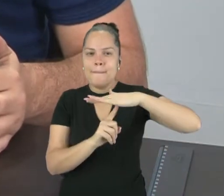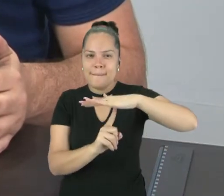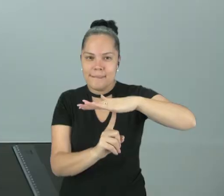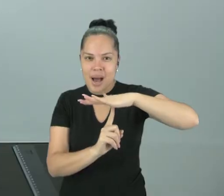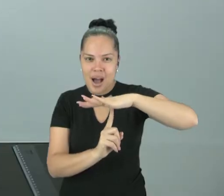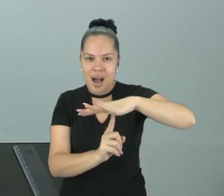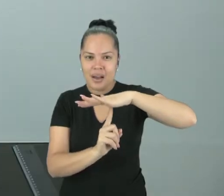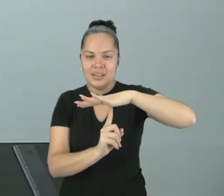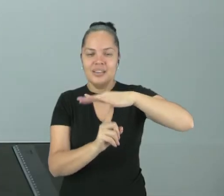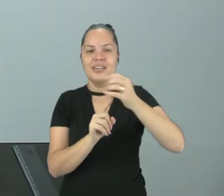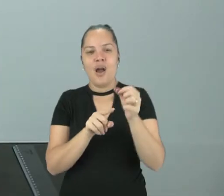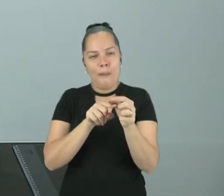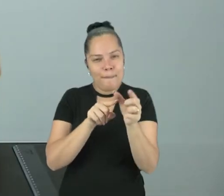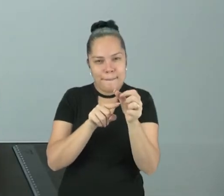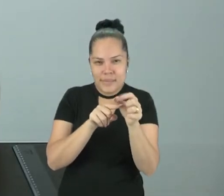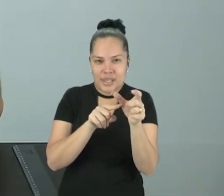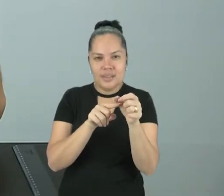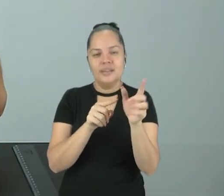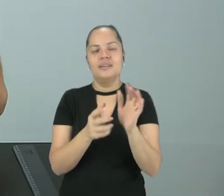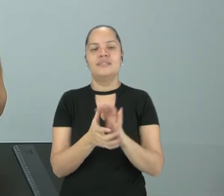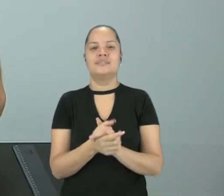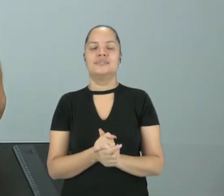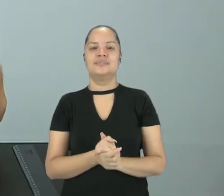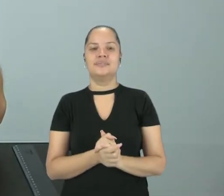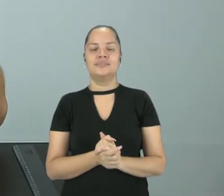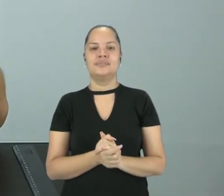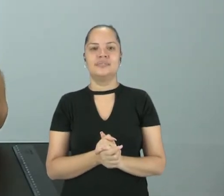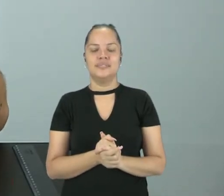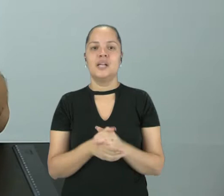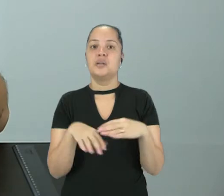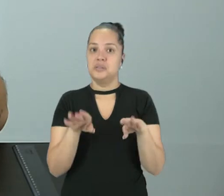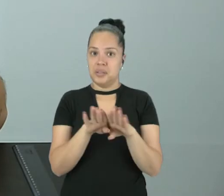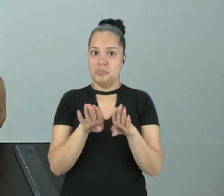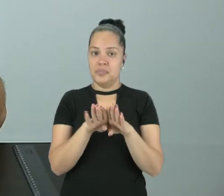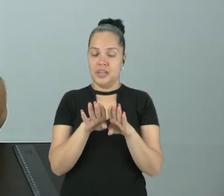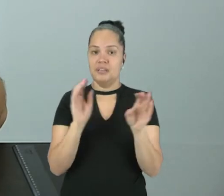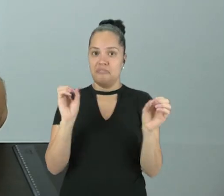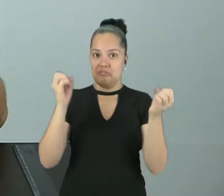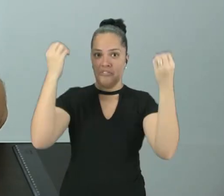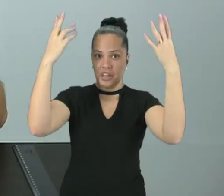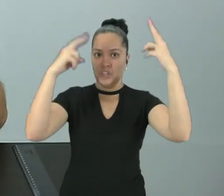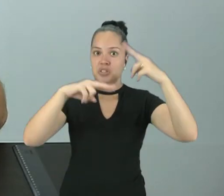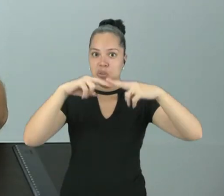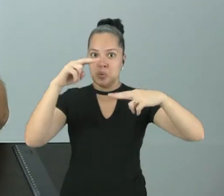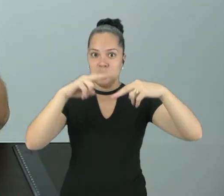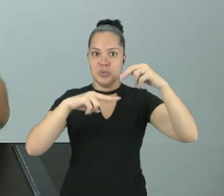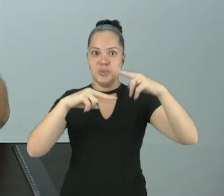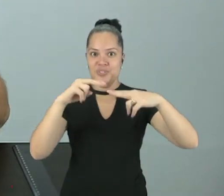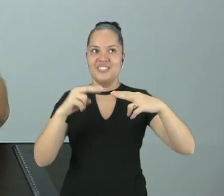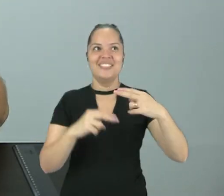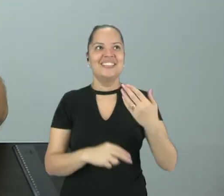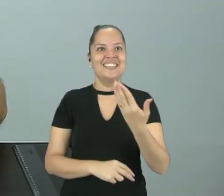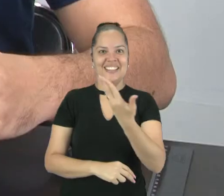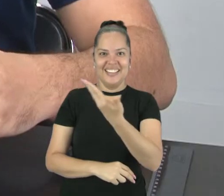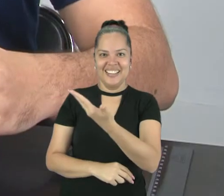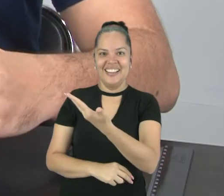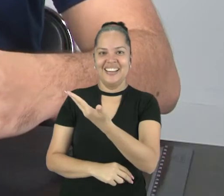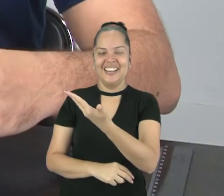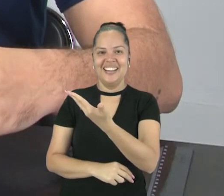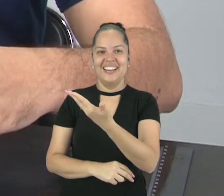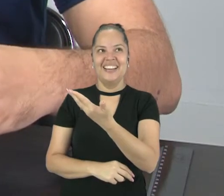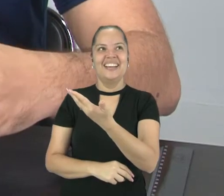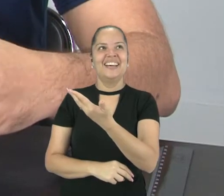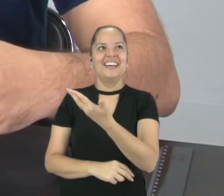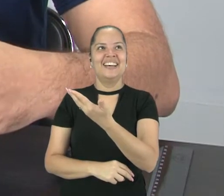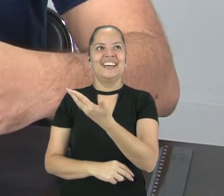a nós temos um dos símbolos também né O Espantalho para mês quando vai